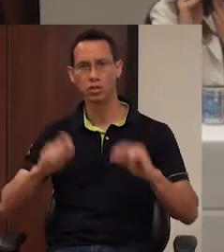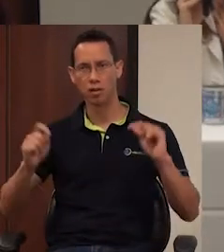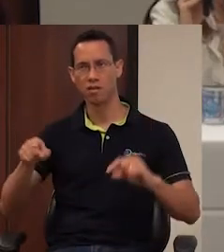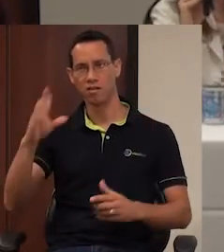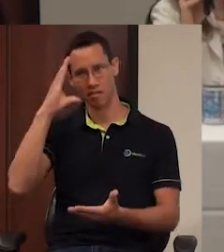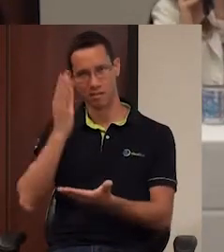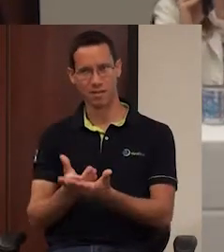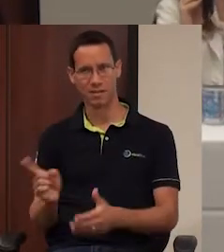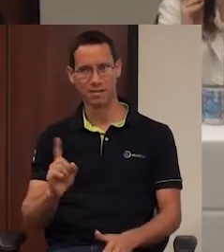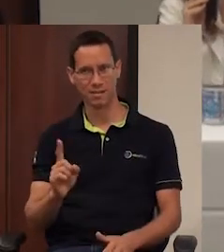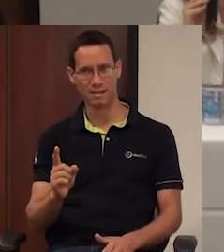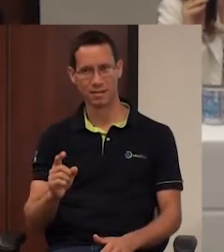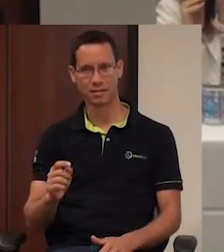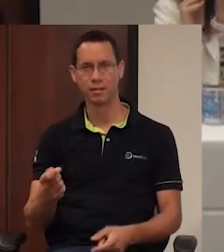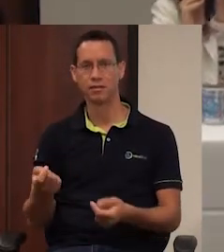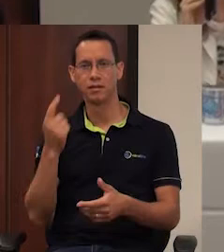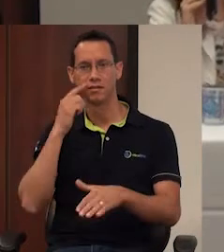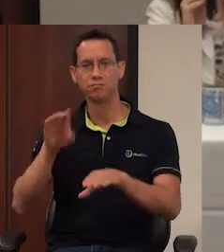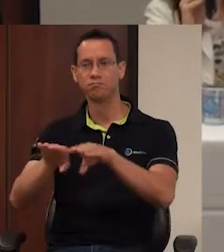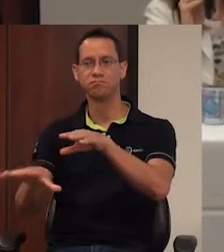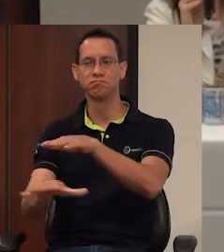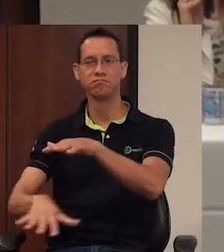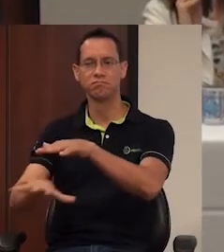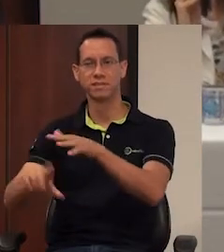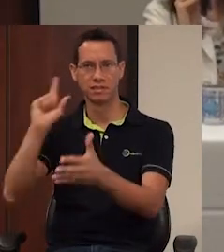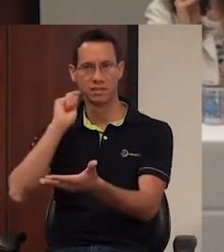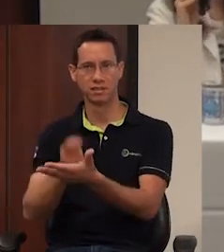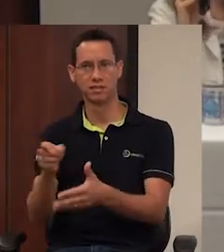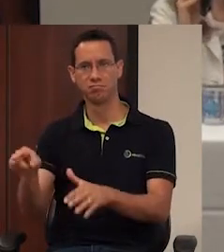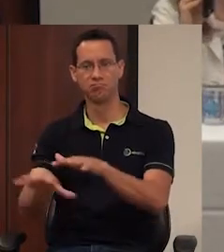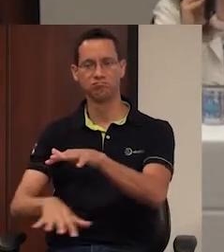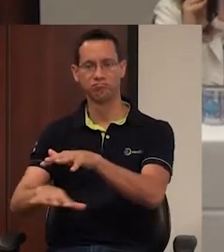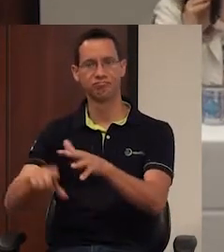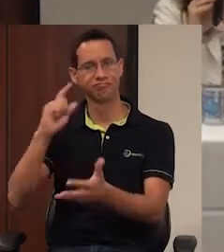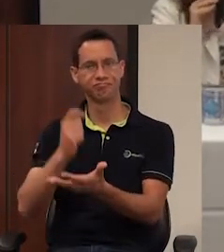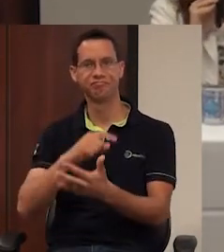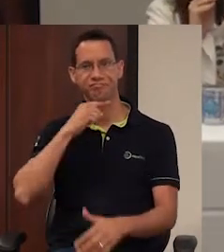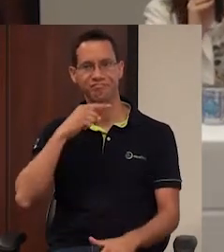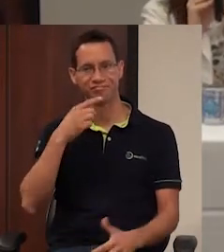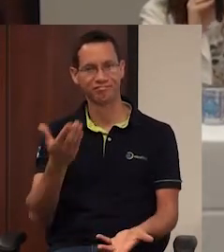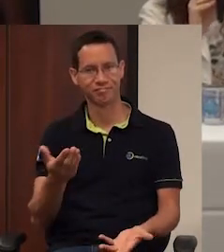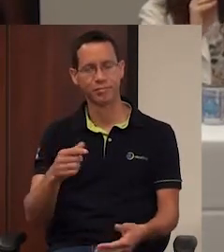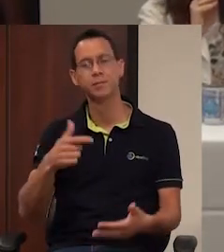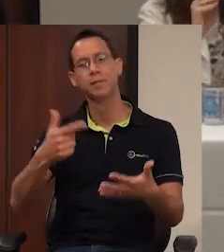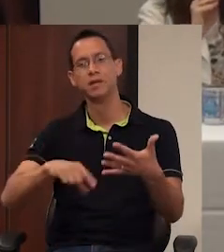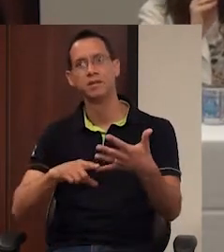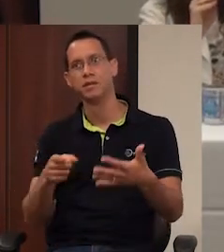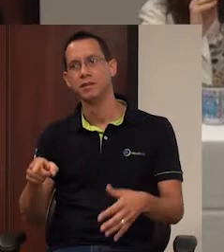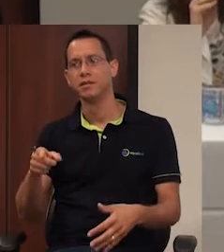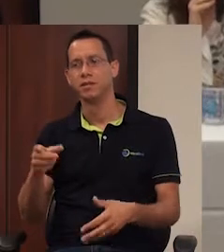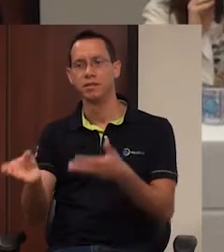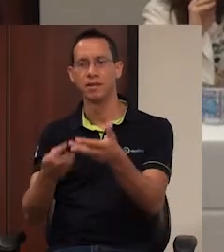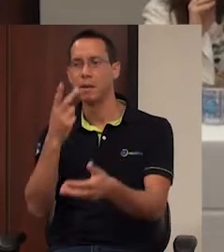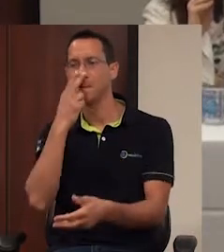deficiência. Subestimar as habilidades de tomada de decisão. Continuar a tratar a pessoa com deficiência como criança,